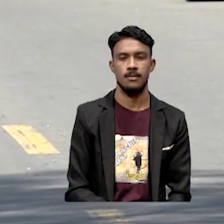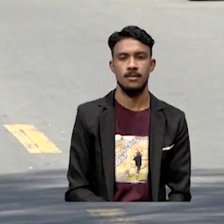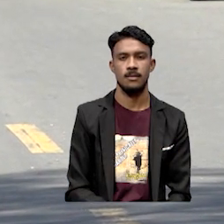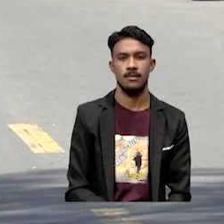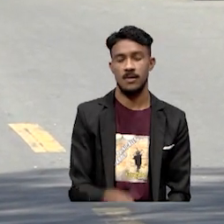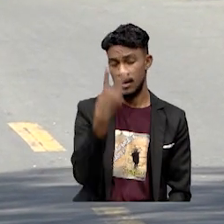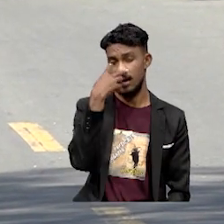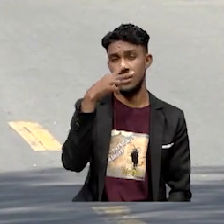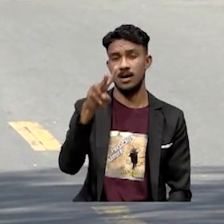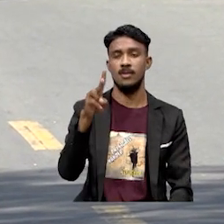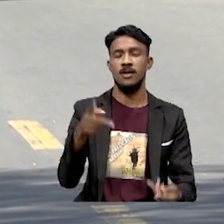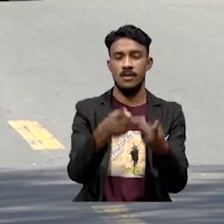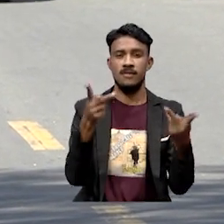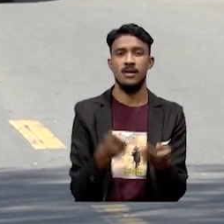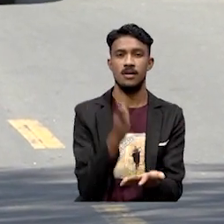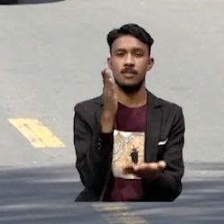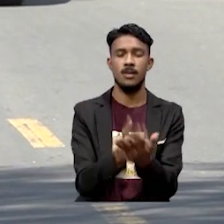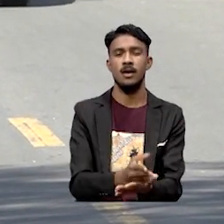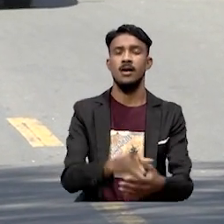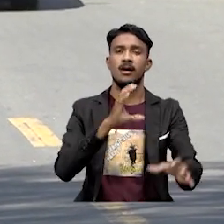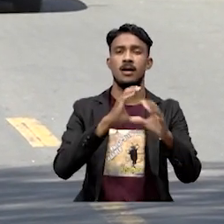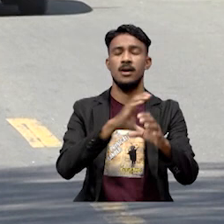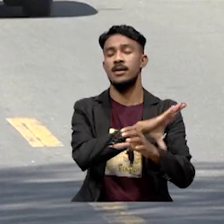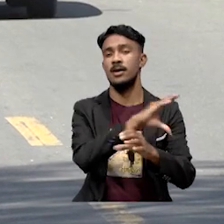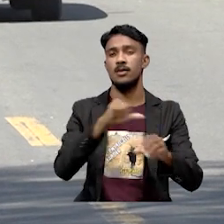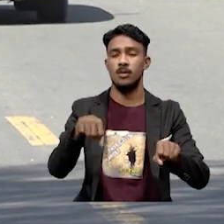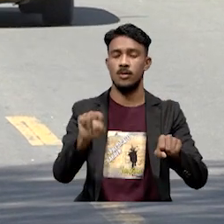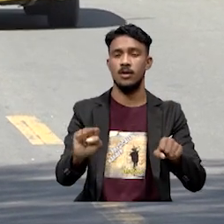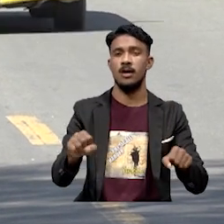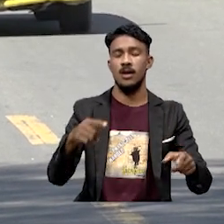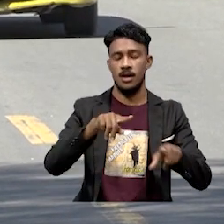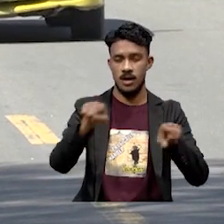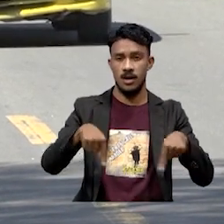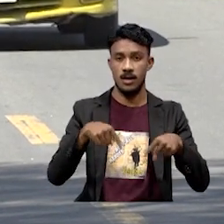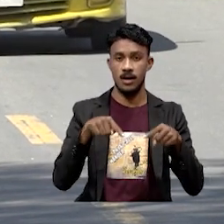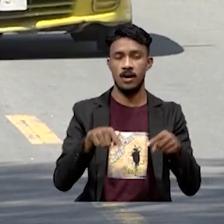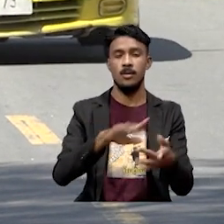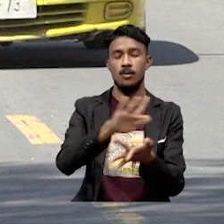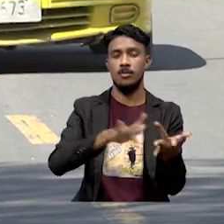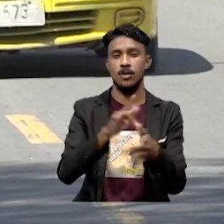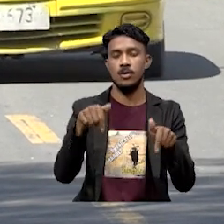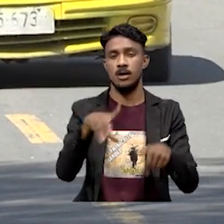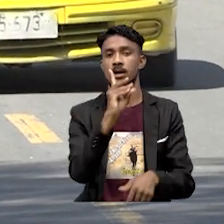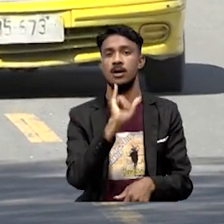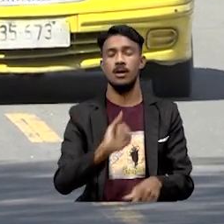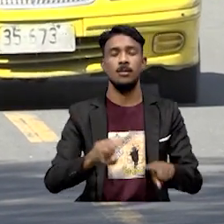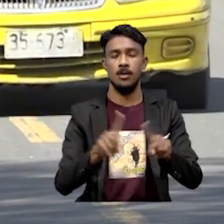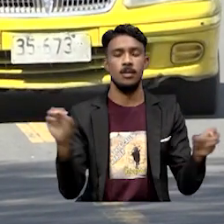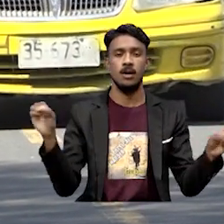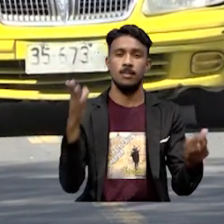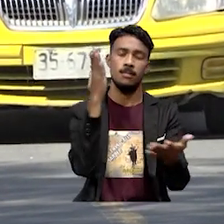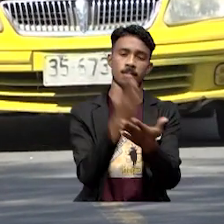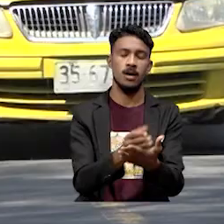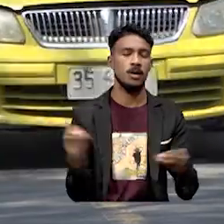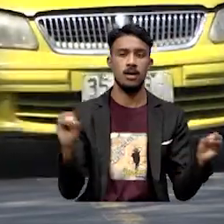Hareba veículo roto tanto careta no motorizada, nebe circula e dililarang durante ne, hala movimentação, mas be para lá tui regras.